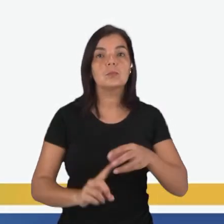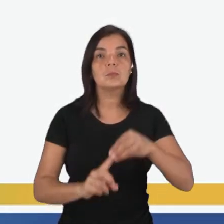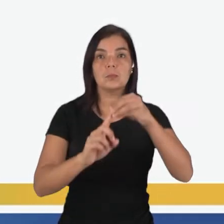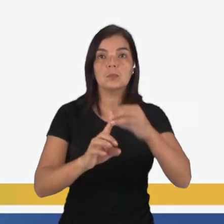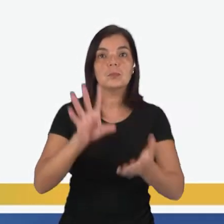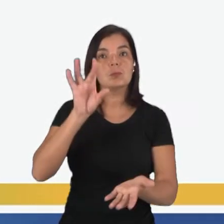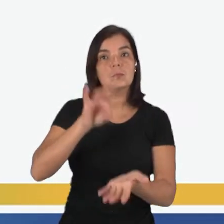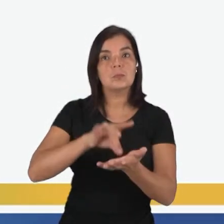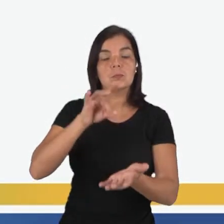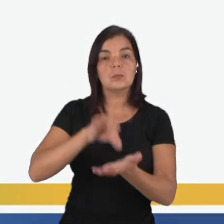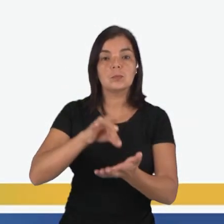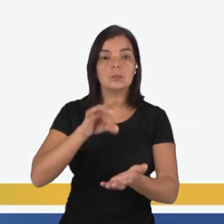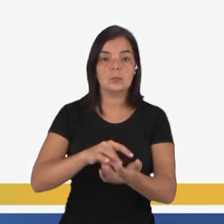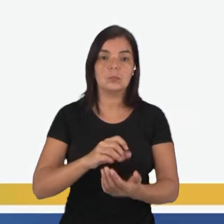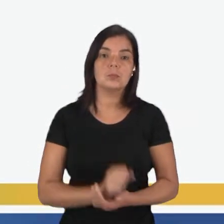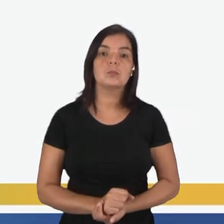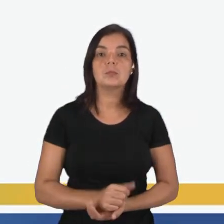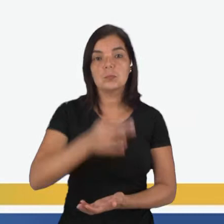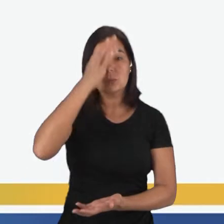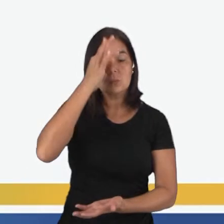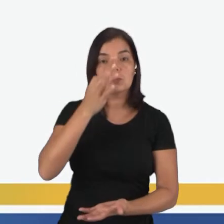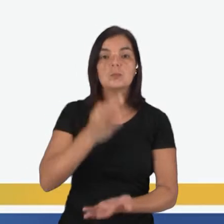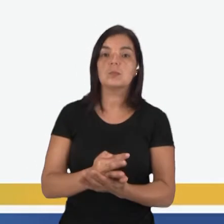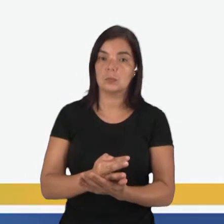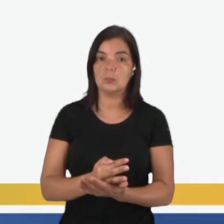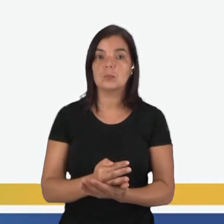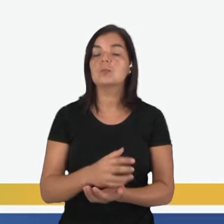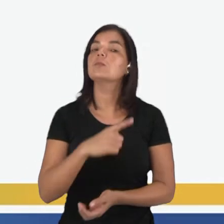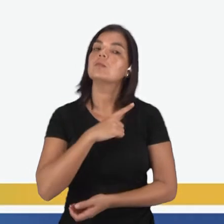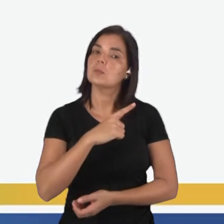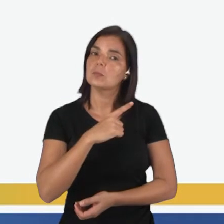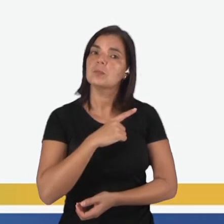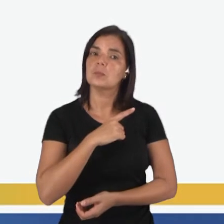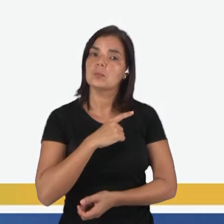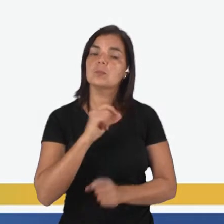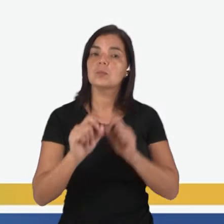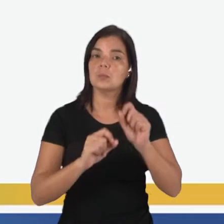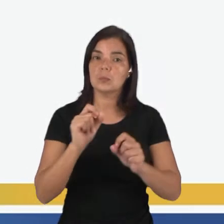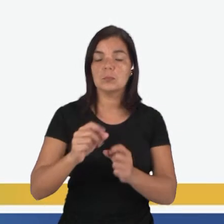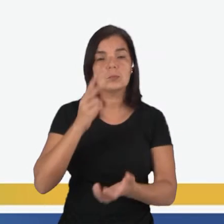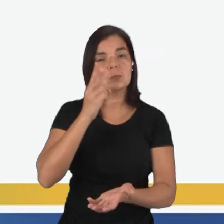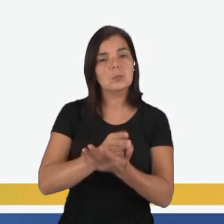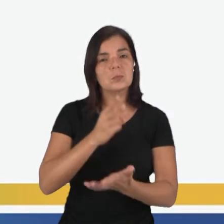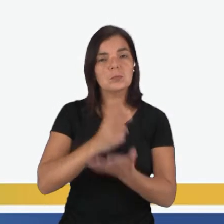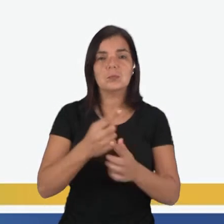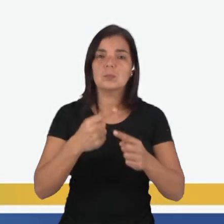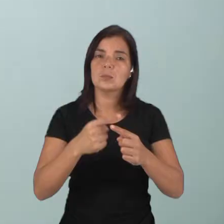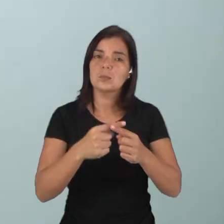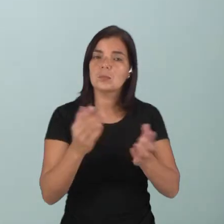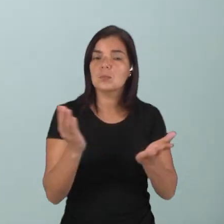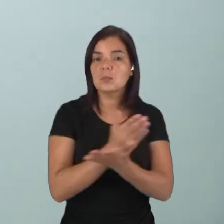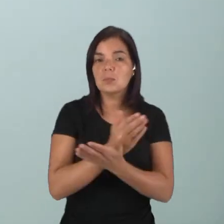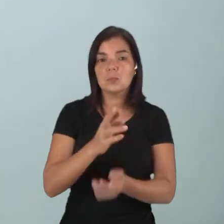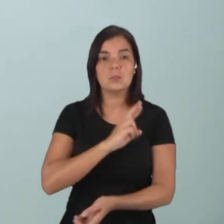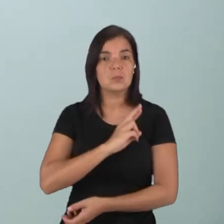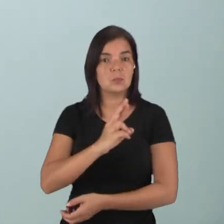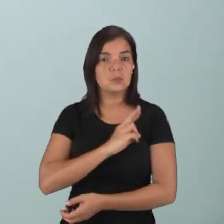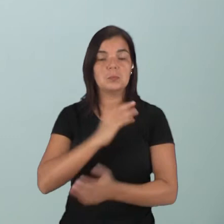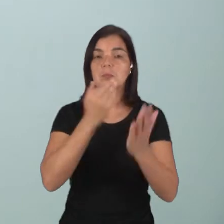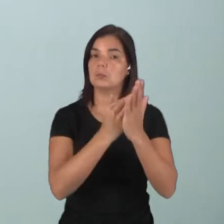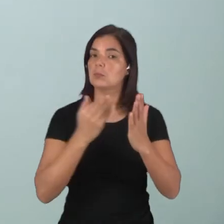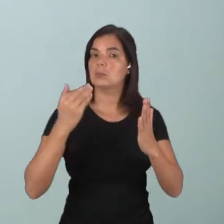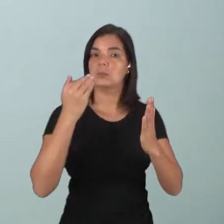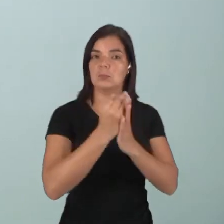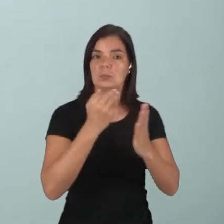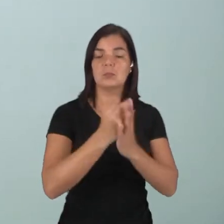opção única ou mais verdadeira. Então, nós temos aí a dissimulação sempre por parte de algumas religiões, porque ela é